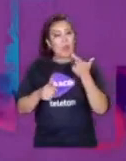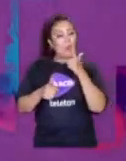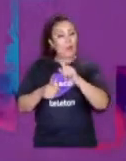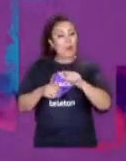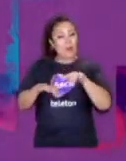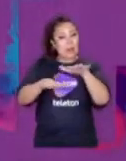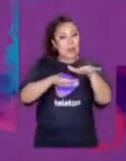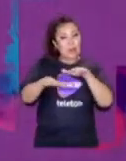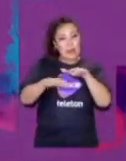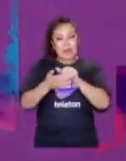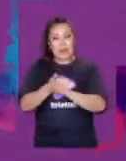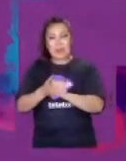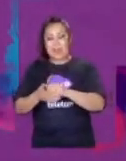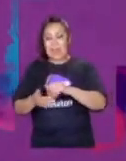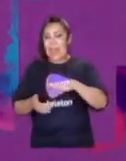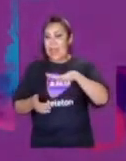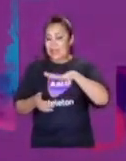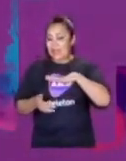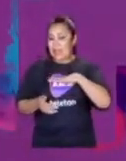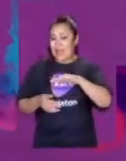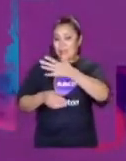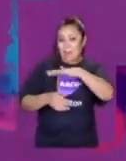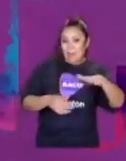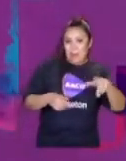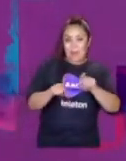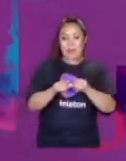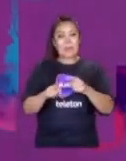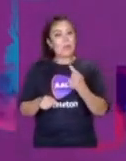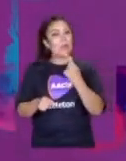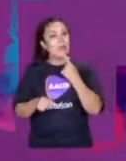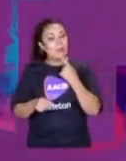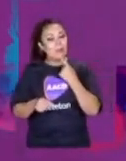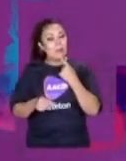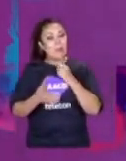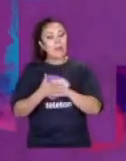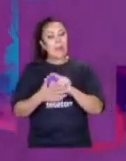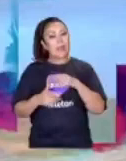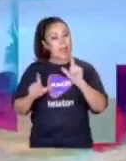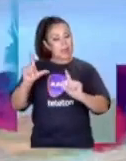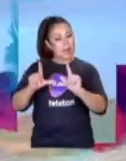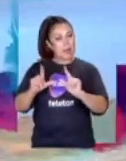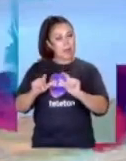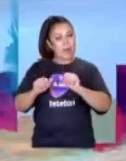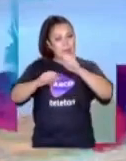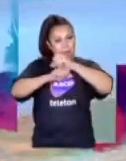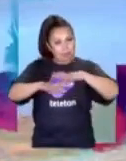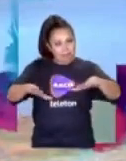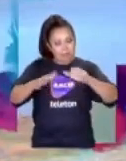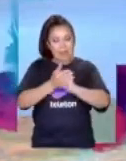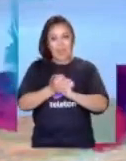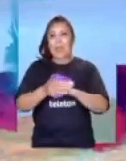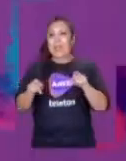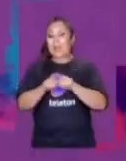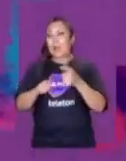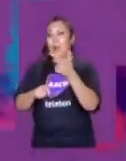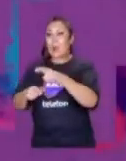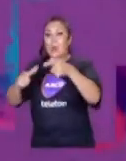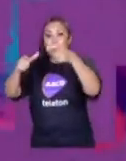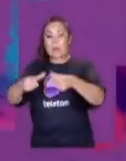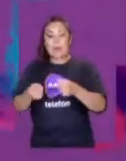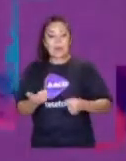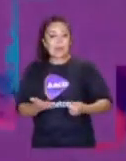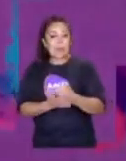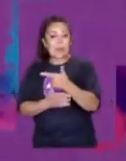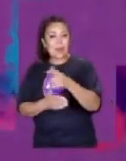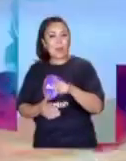mobilizar não só a cidade de Santos, a cidade de Campinas, que nós somos afiliados, mas uma grande área de cobertura que hoje adquire o seu kit e